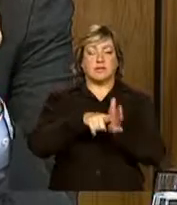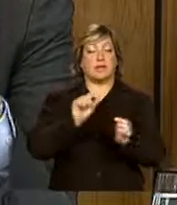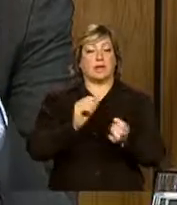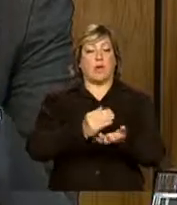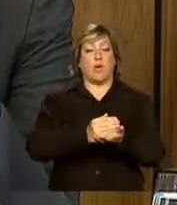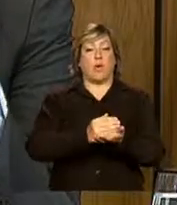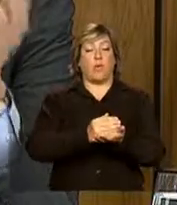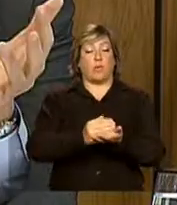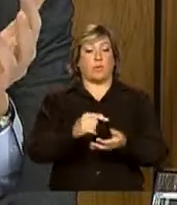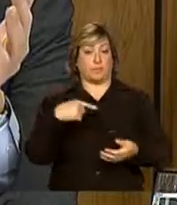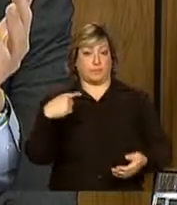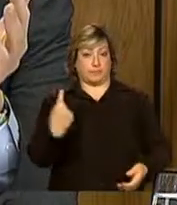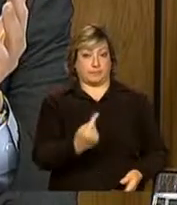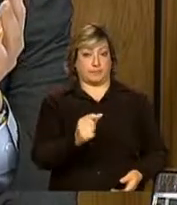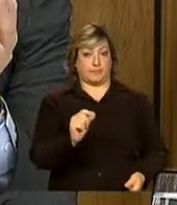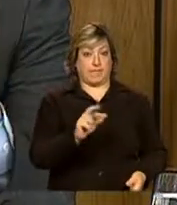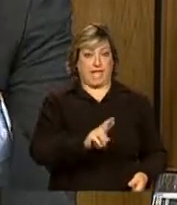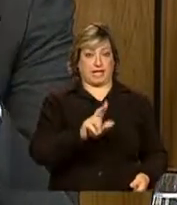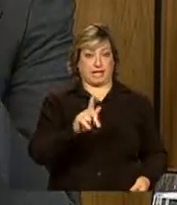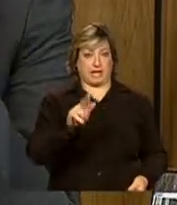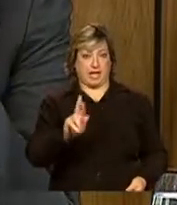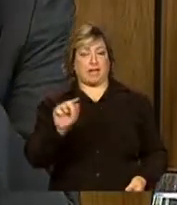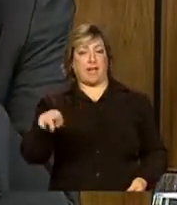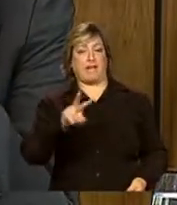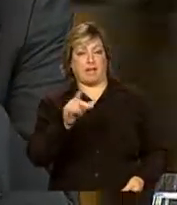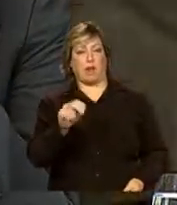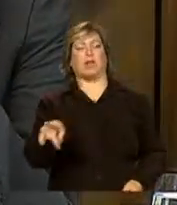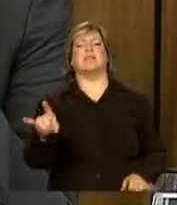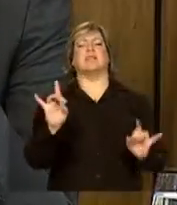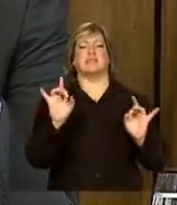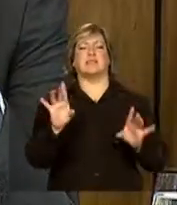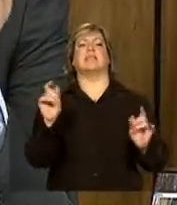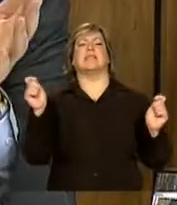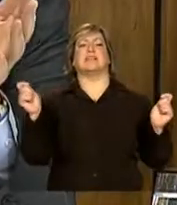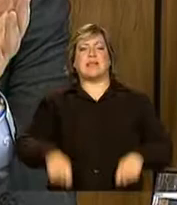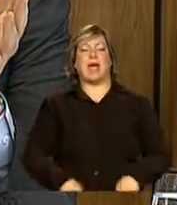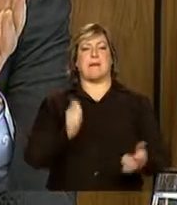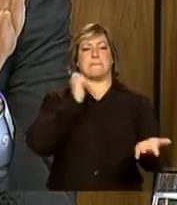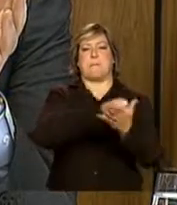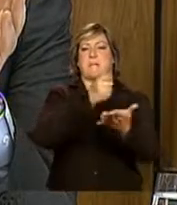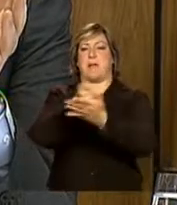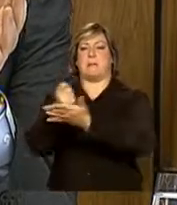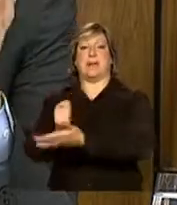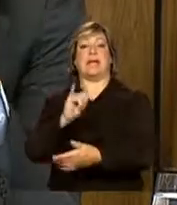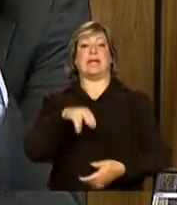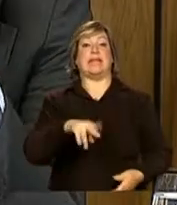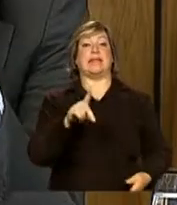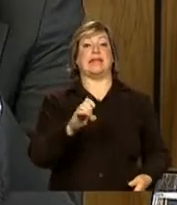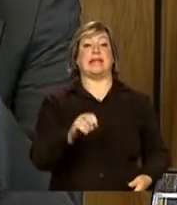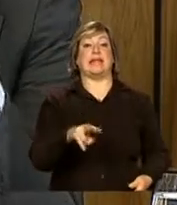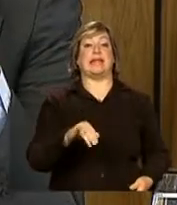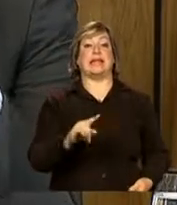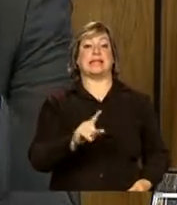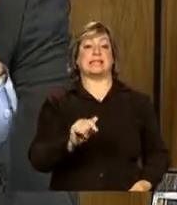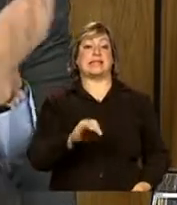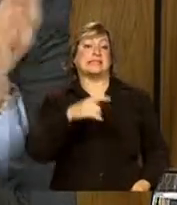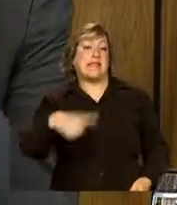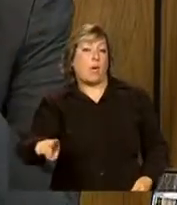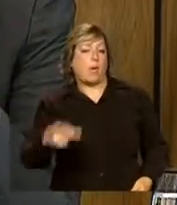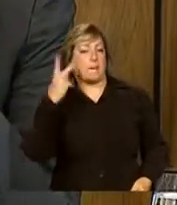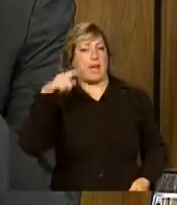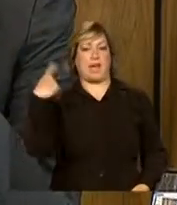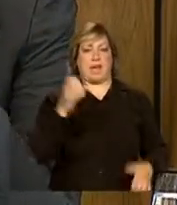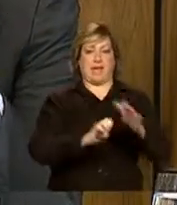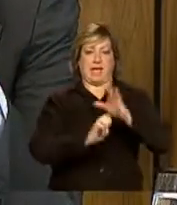princípio, o valor que tem no RGR é suficiente para indenizar as empresas. Se não for, terão